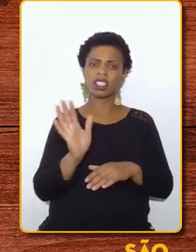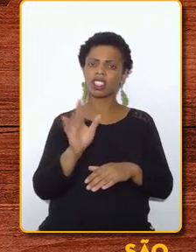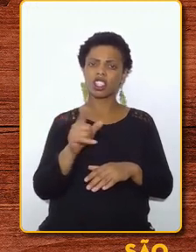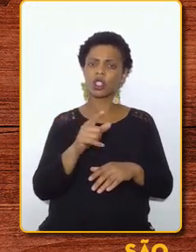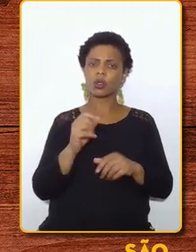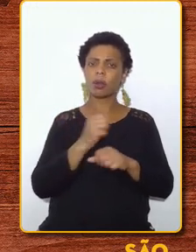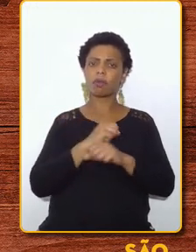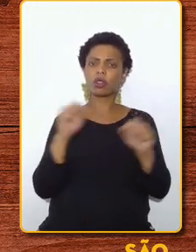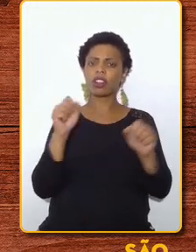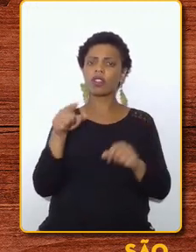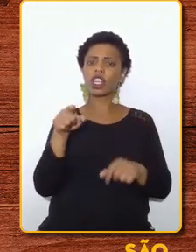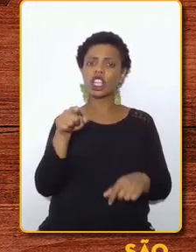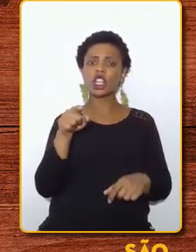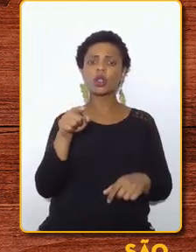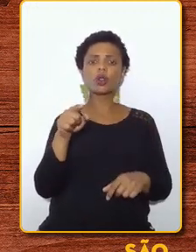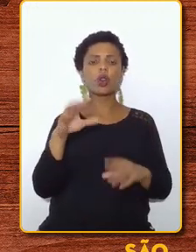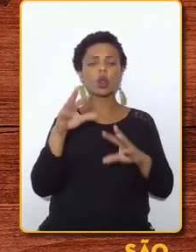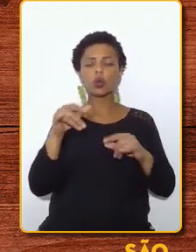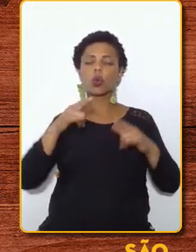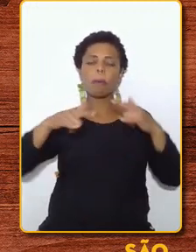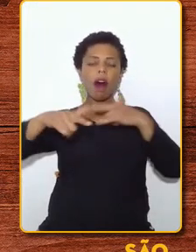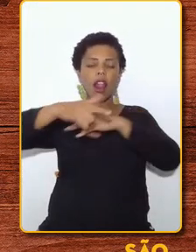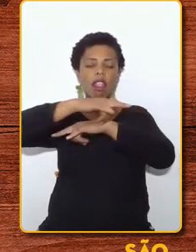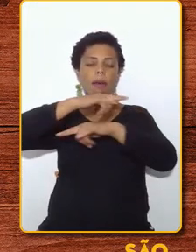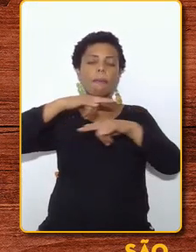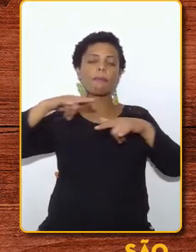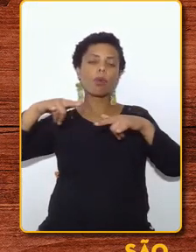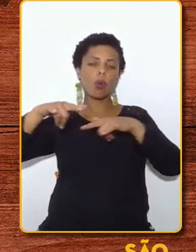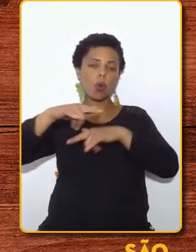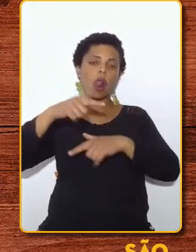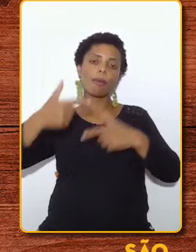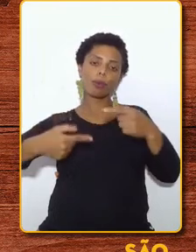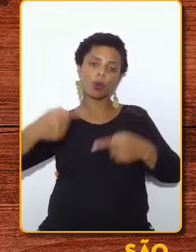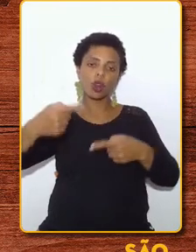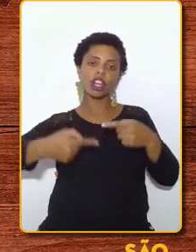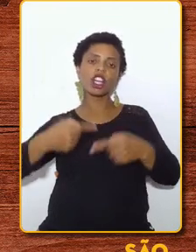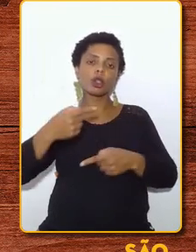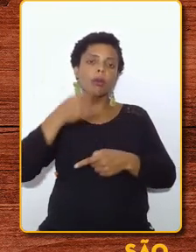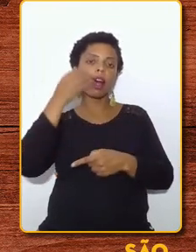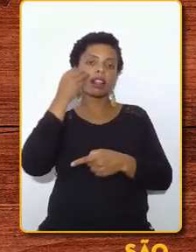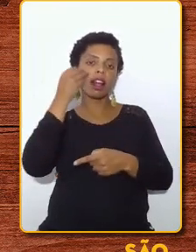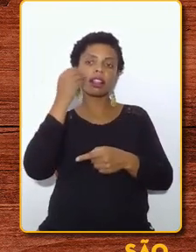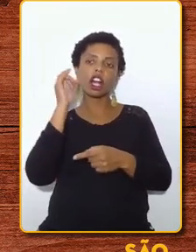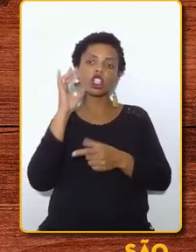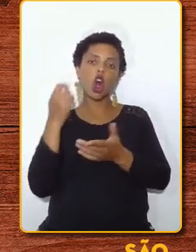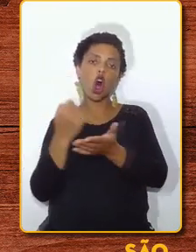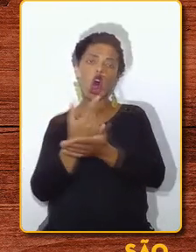pura manipulação política. Paro por aí.